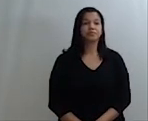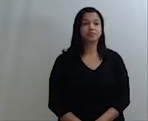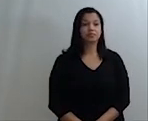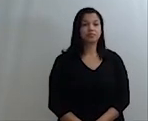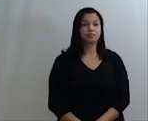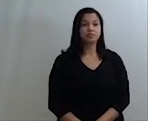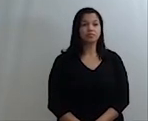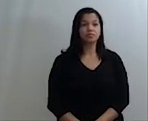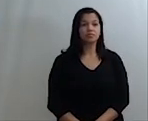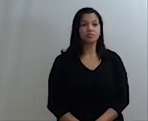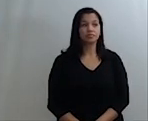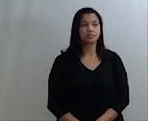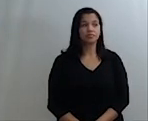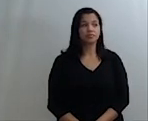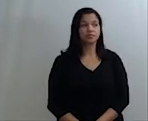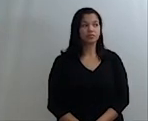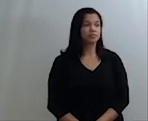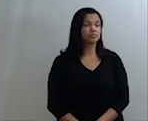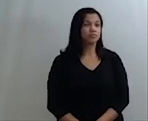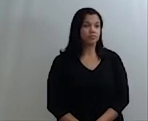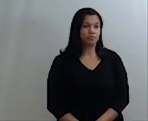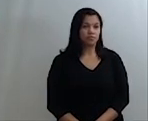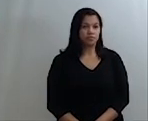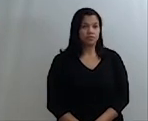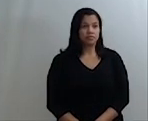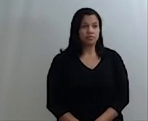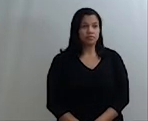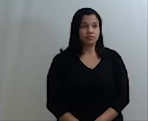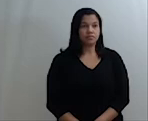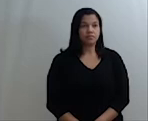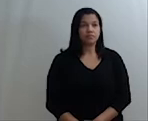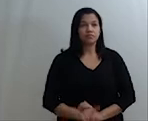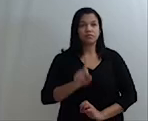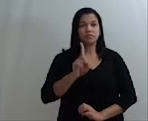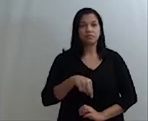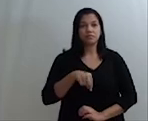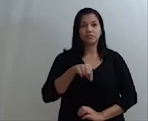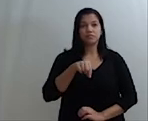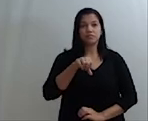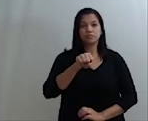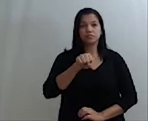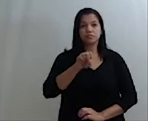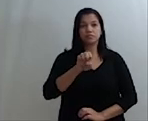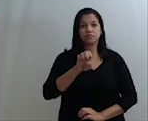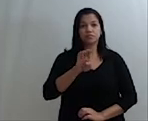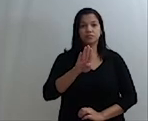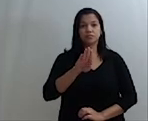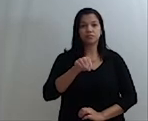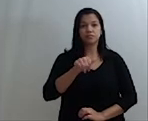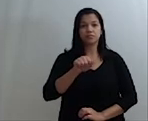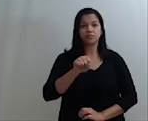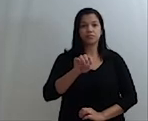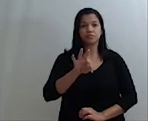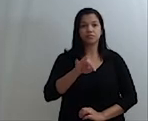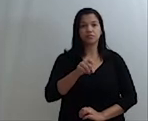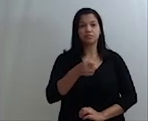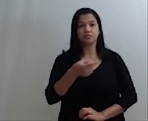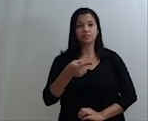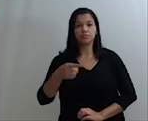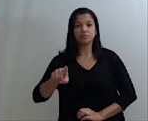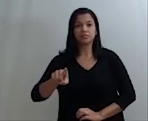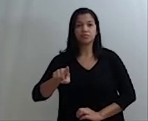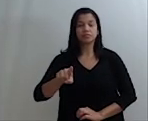Rogério Ministro desculpe Sebastião aqui naa tá ordem denegada com recomendação é isso é isso tá